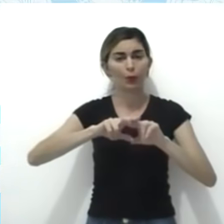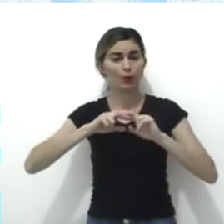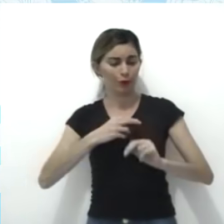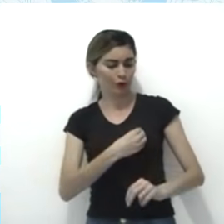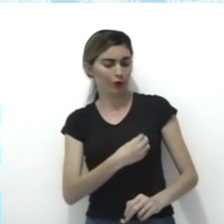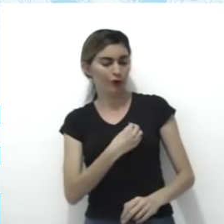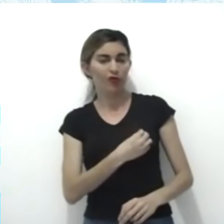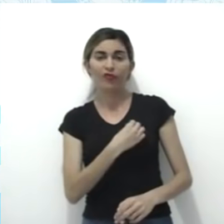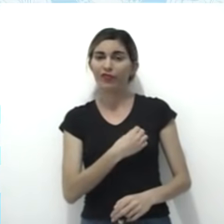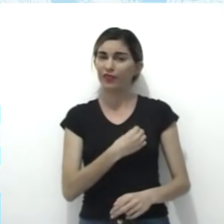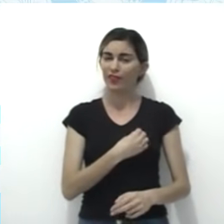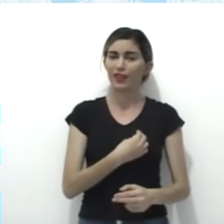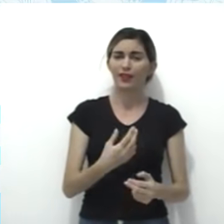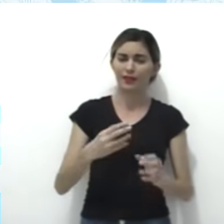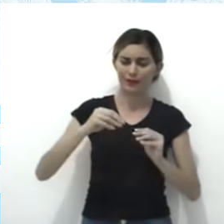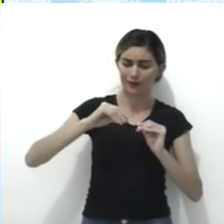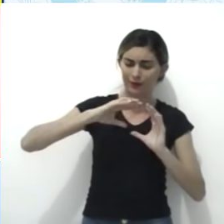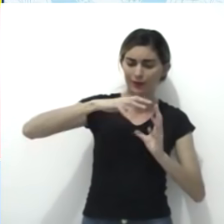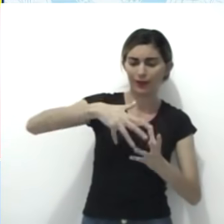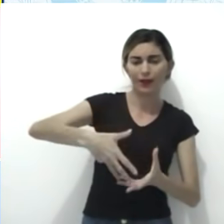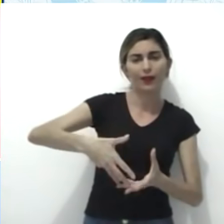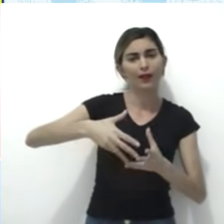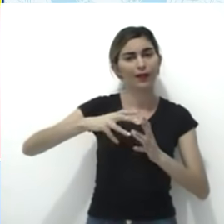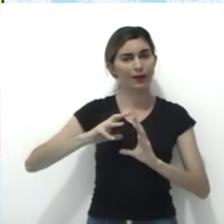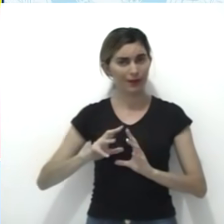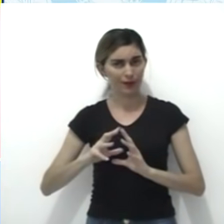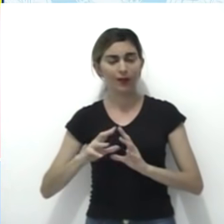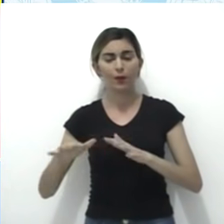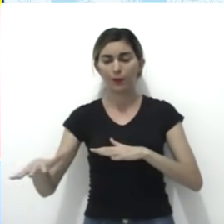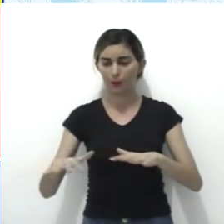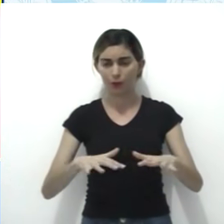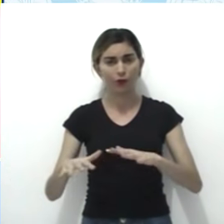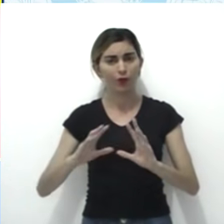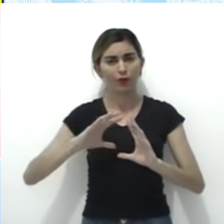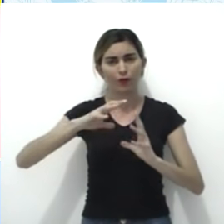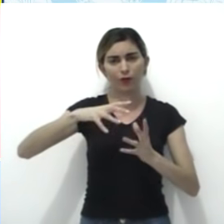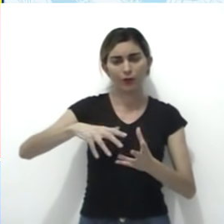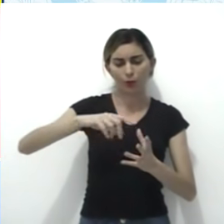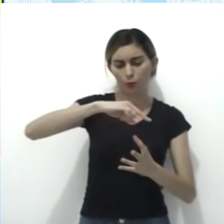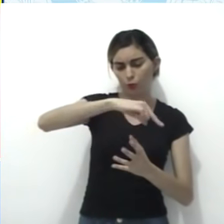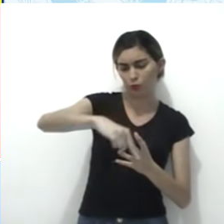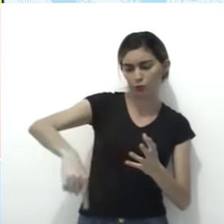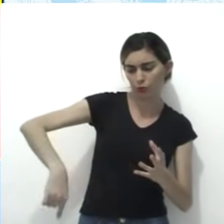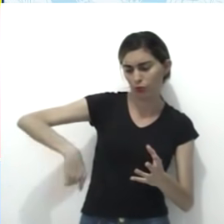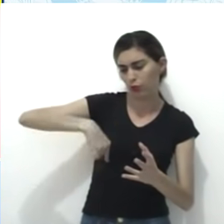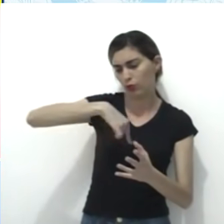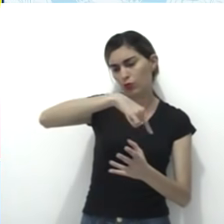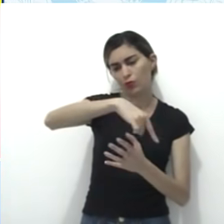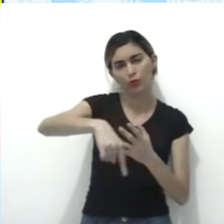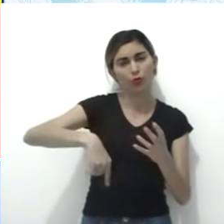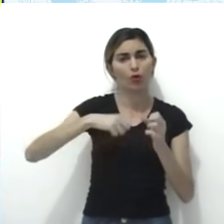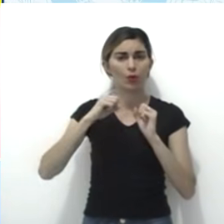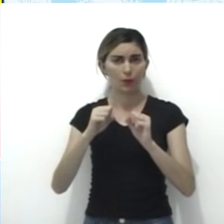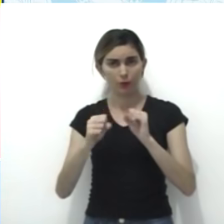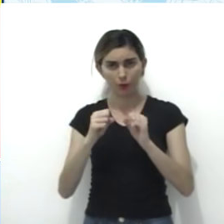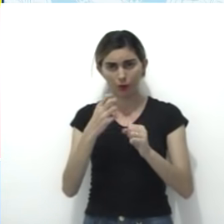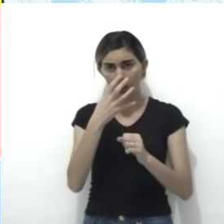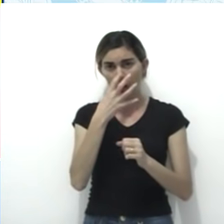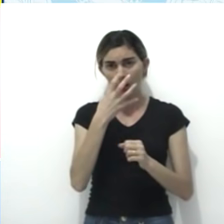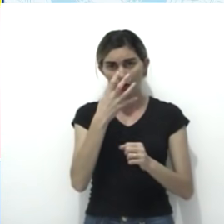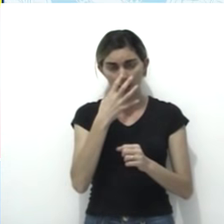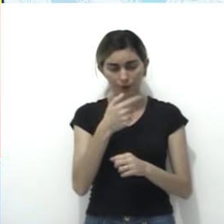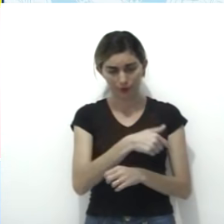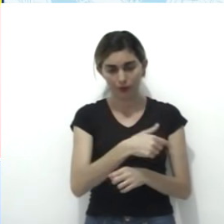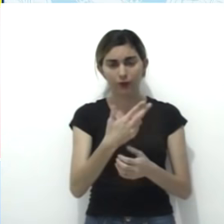possível existência da vida no planeta terra o próximo movimento é um movimento de translação nós